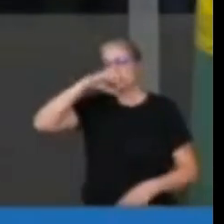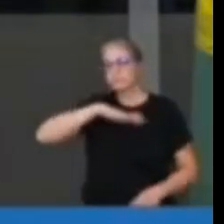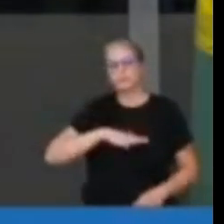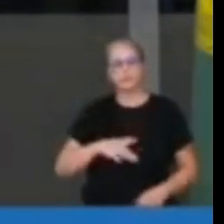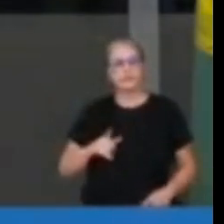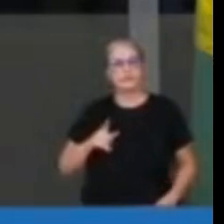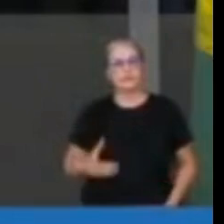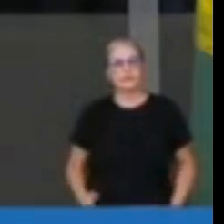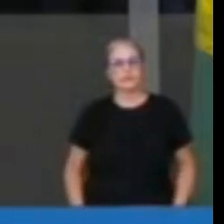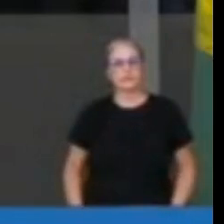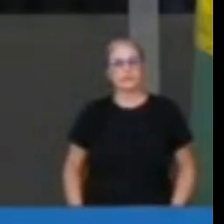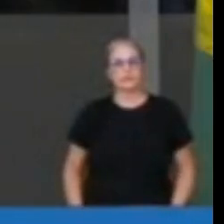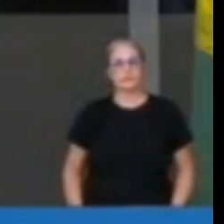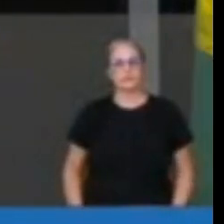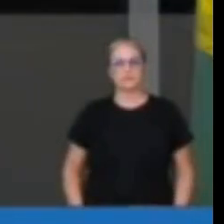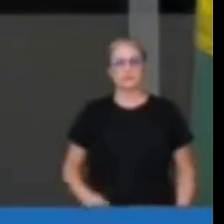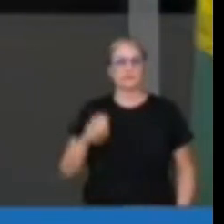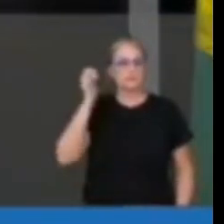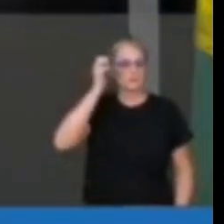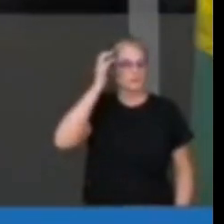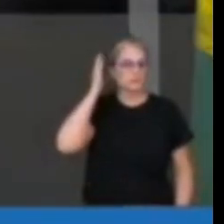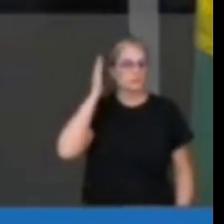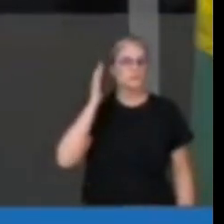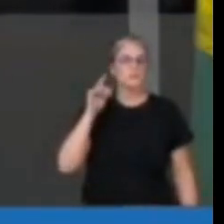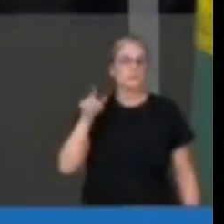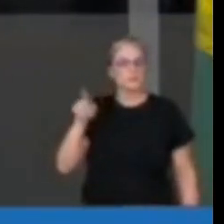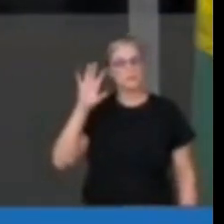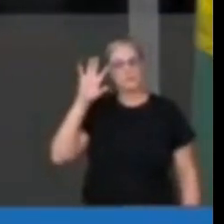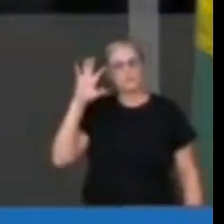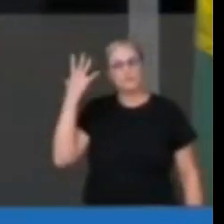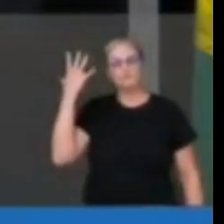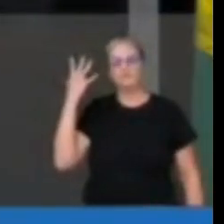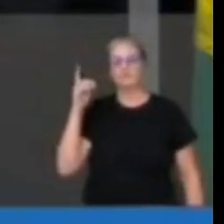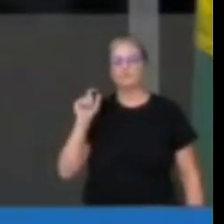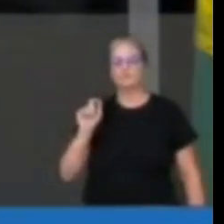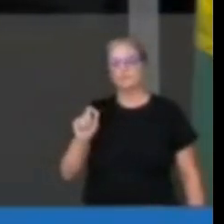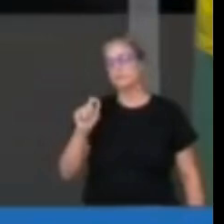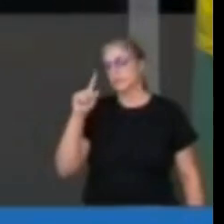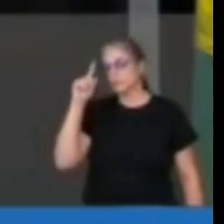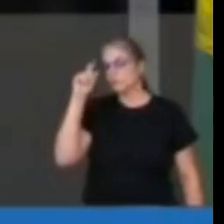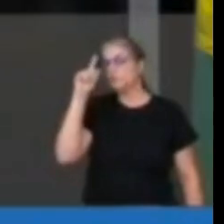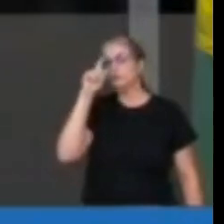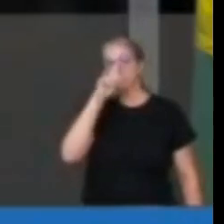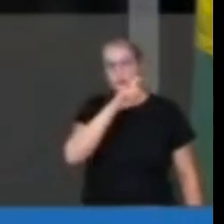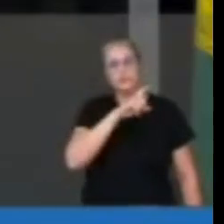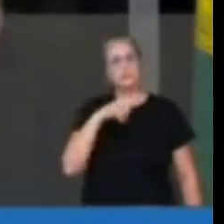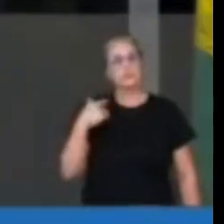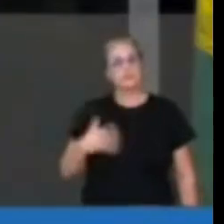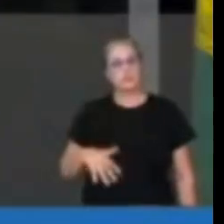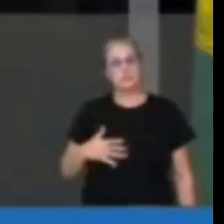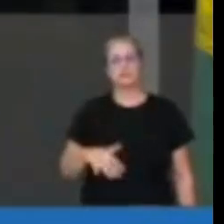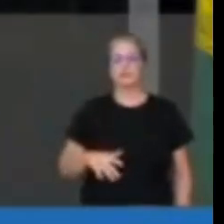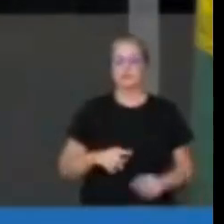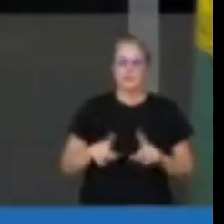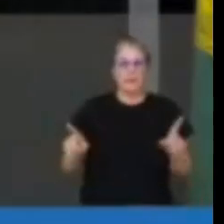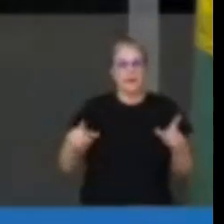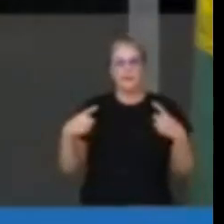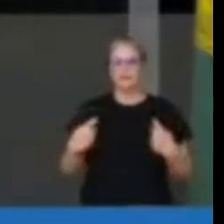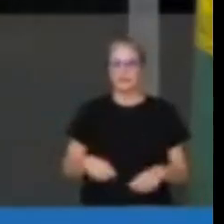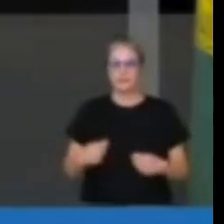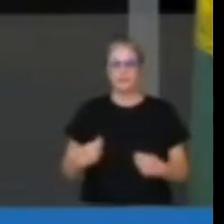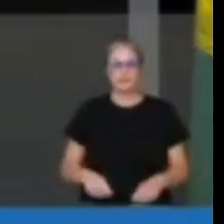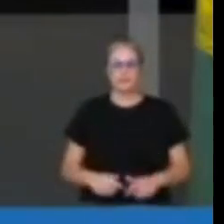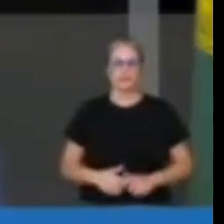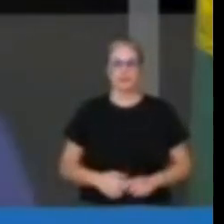tirania. E Eduardo Bolsonaro tomou uma decisão difícil e dolorosa, mas necessária,